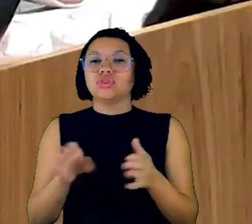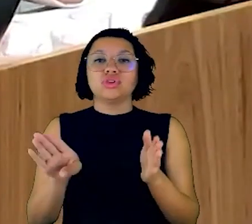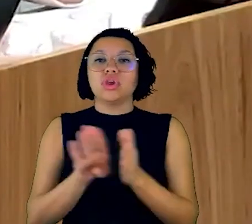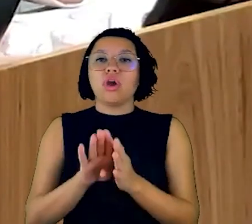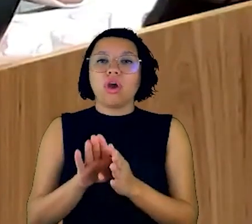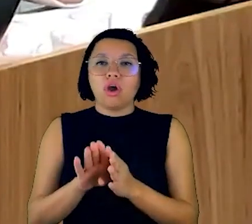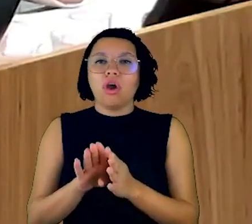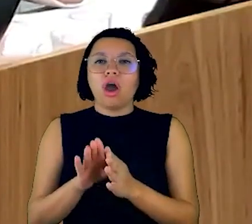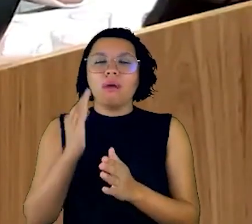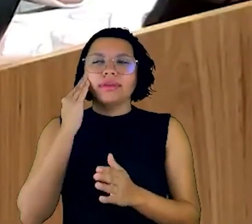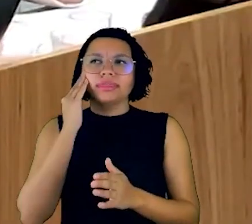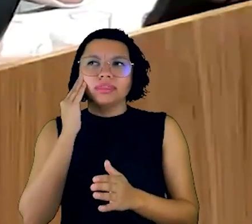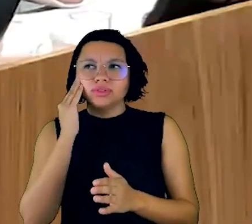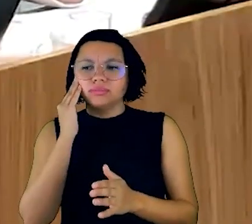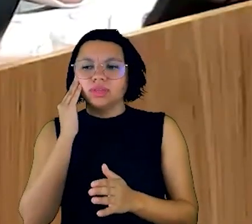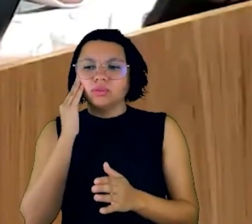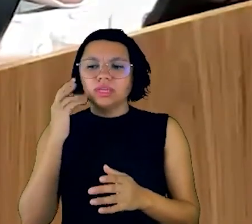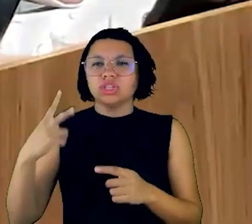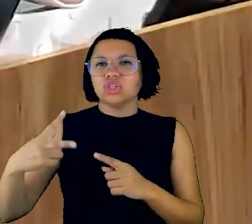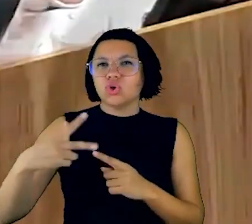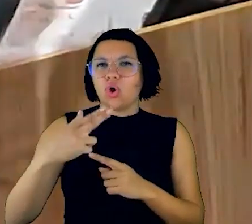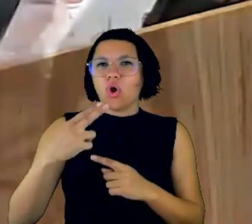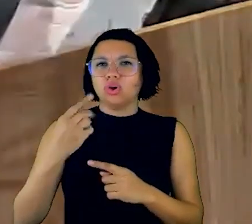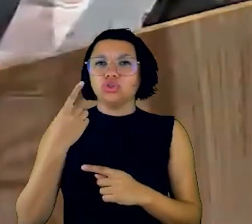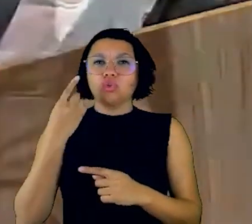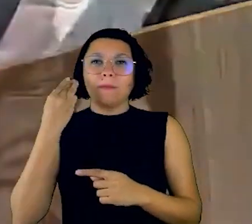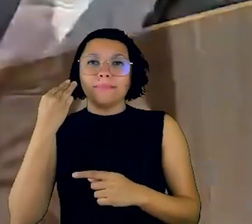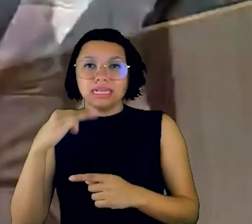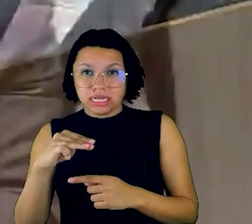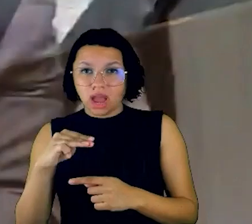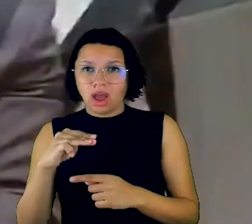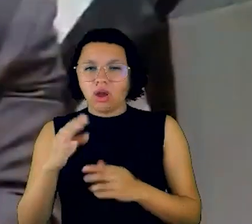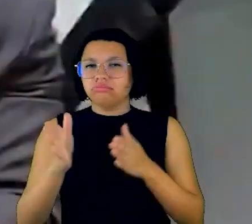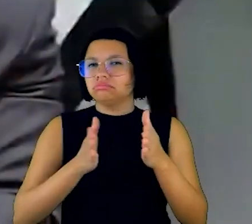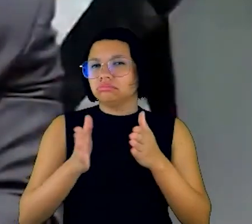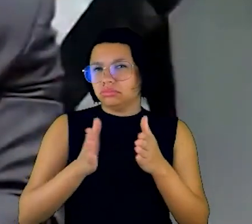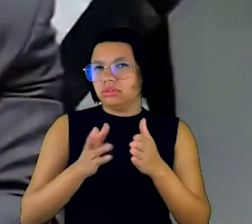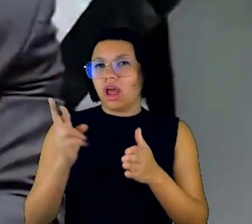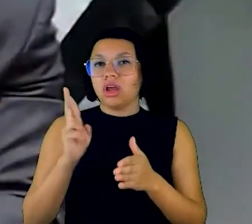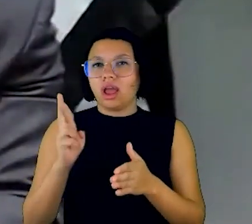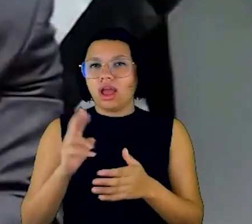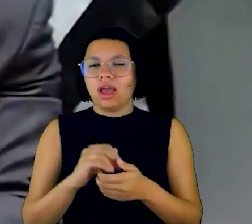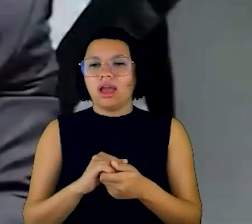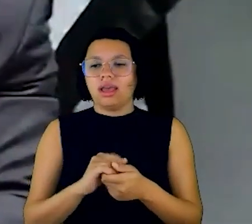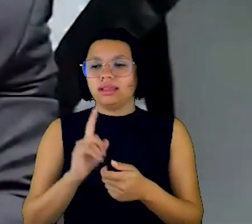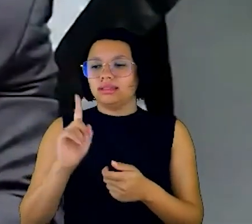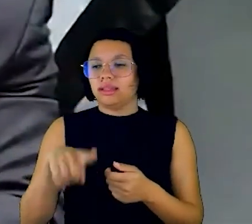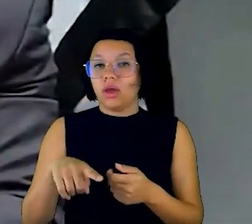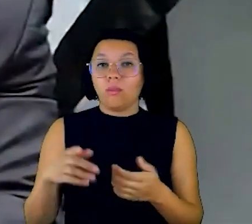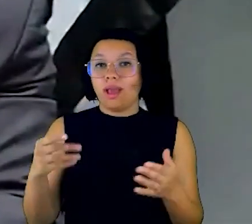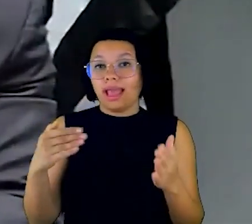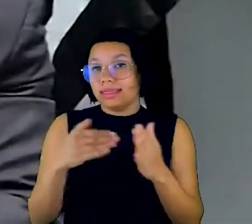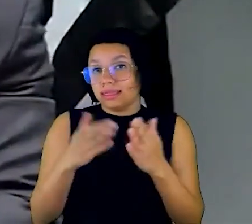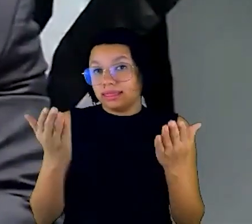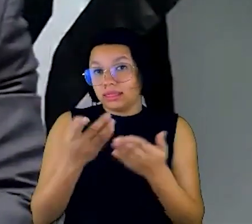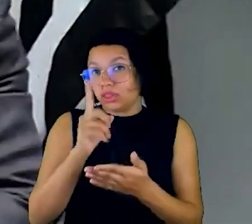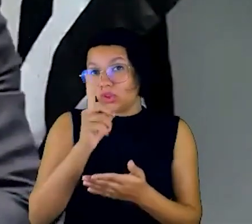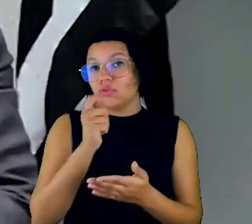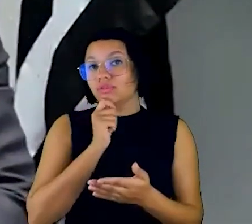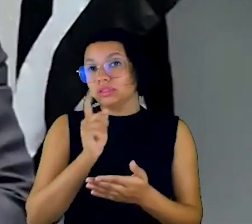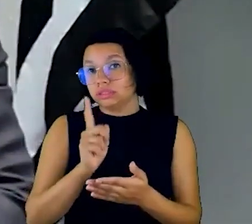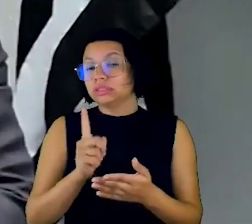o RDCC e o corte de R$ 1 milhão, que foi um corte temporário na época, não é um corte que vale até hoje,